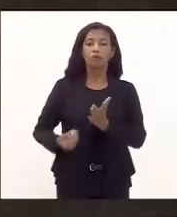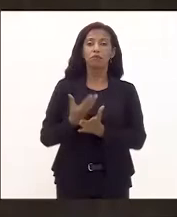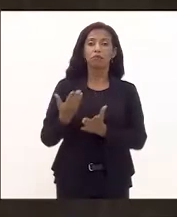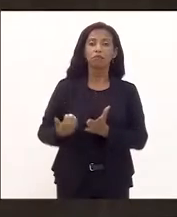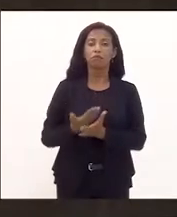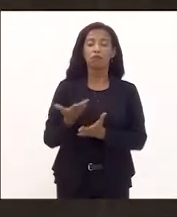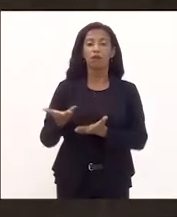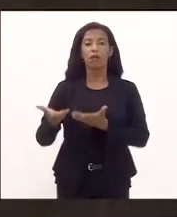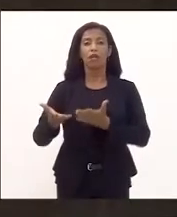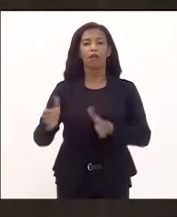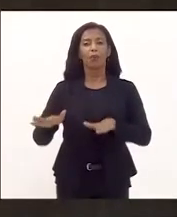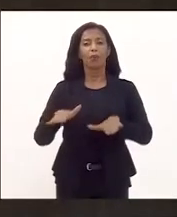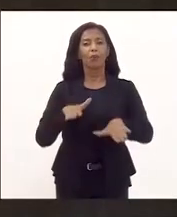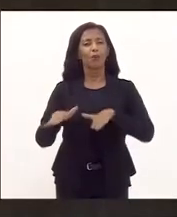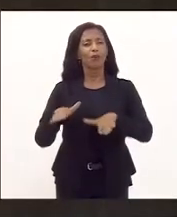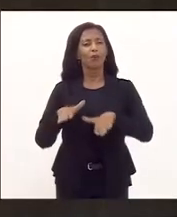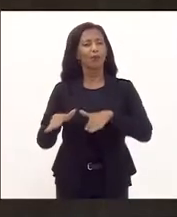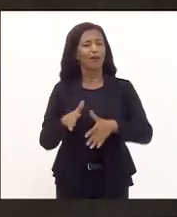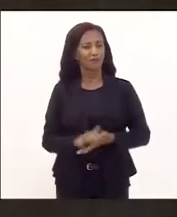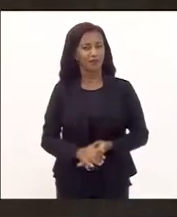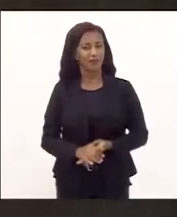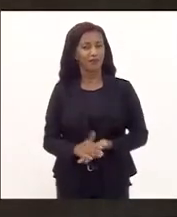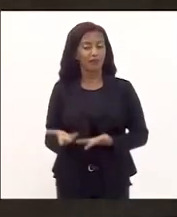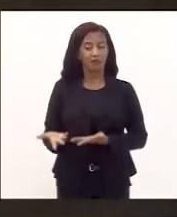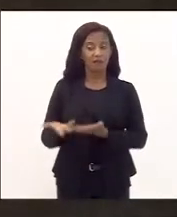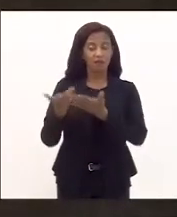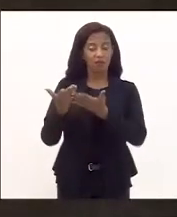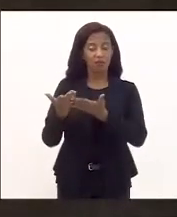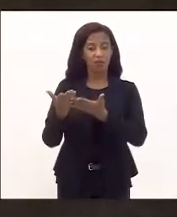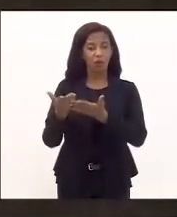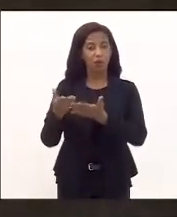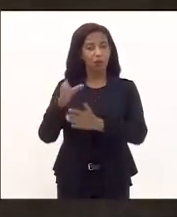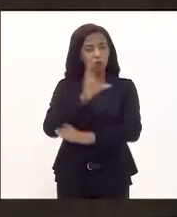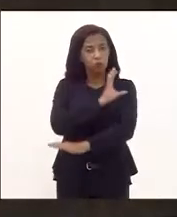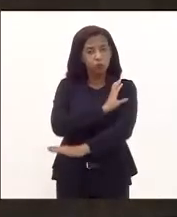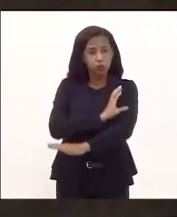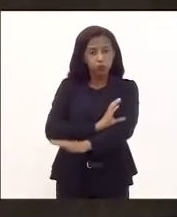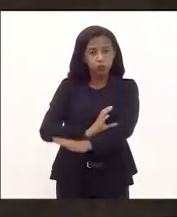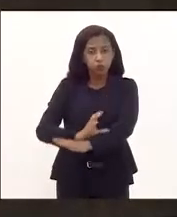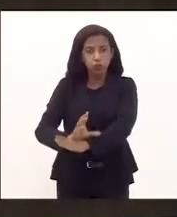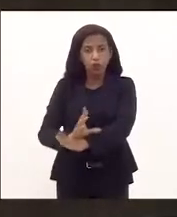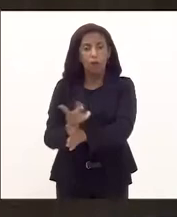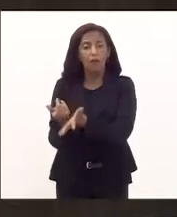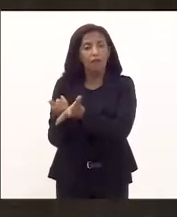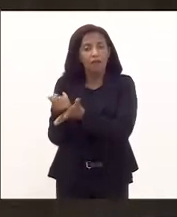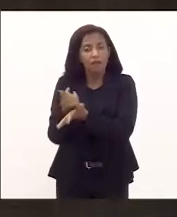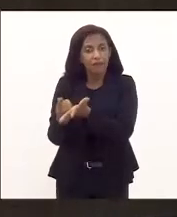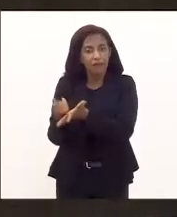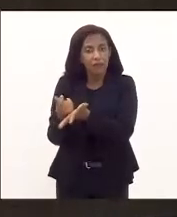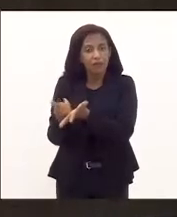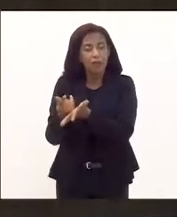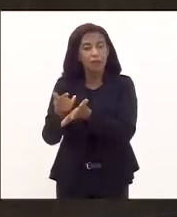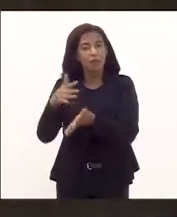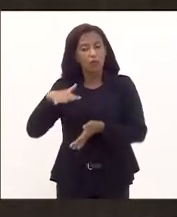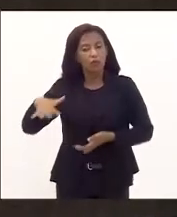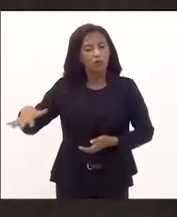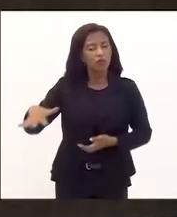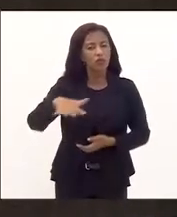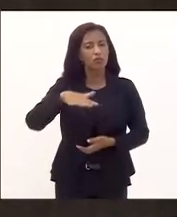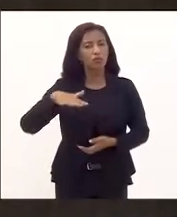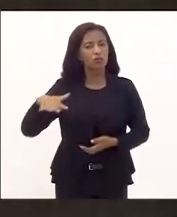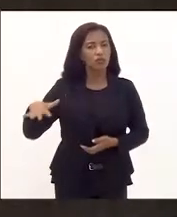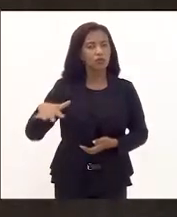iniciativas elas movimentam, não só culturalmente, mas movimentam financeiramente os territórios onde elas